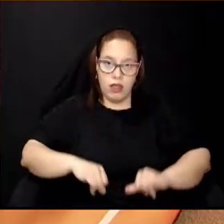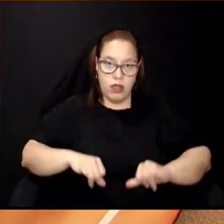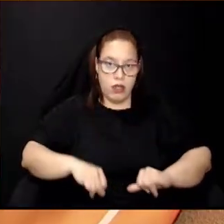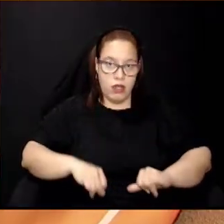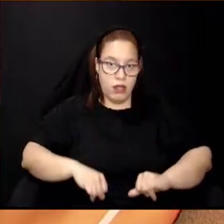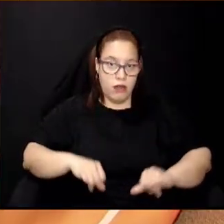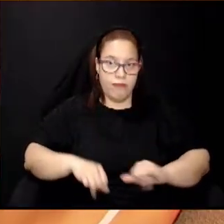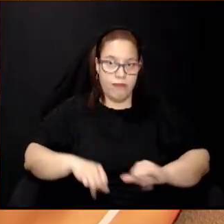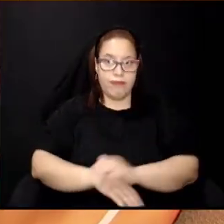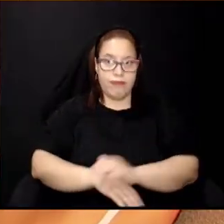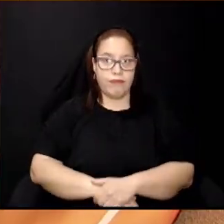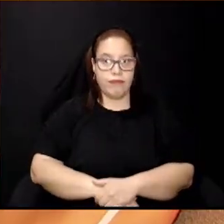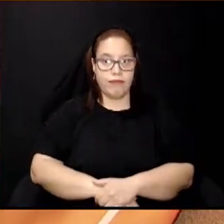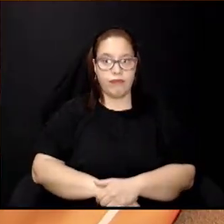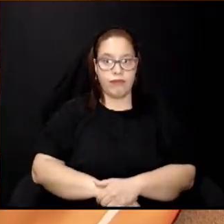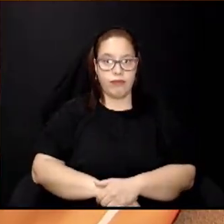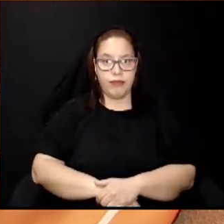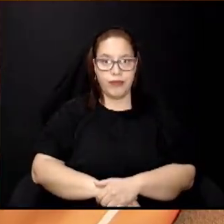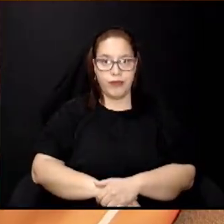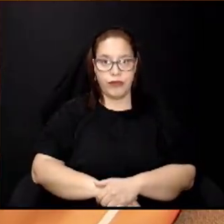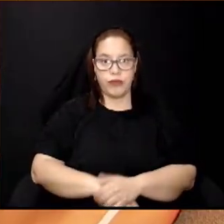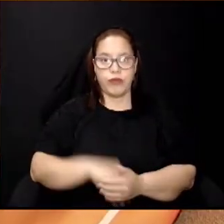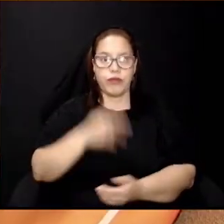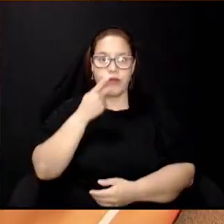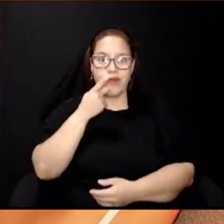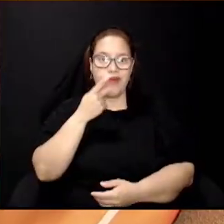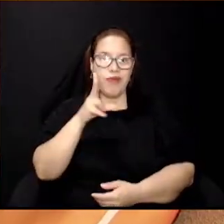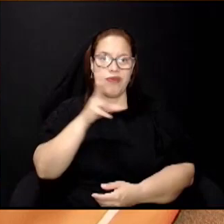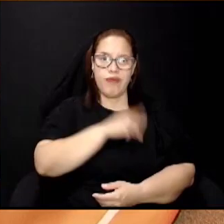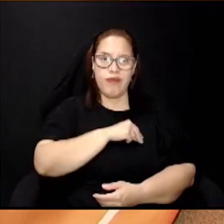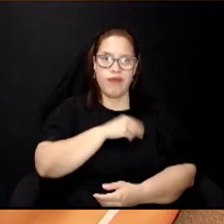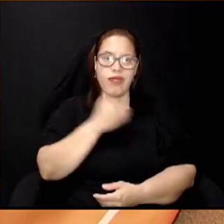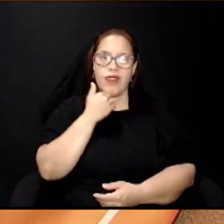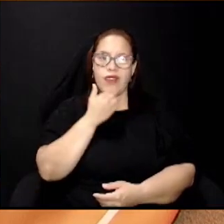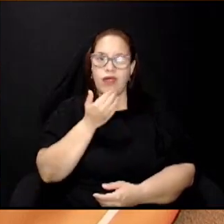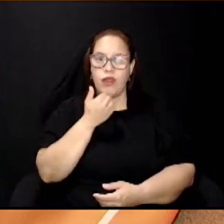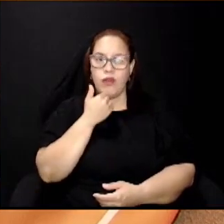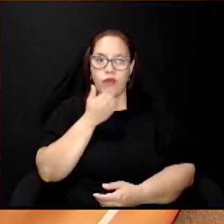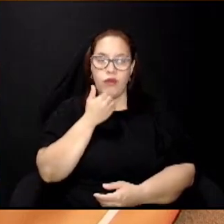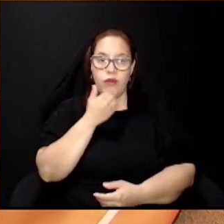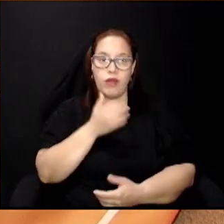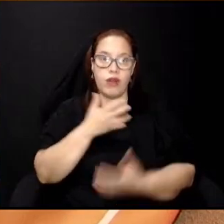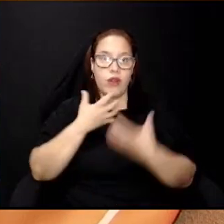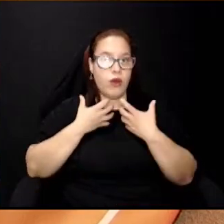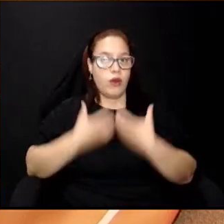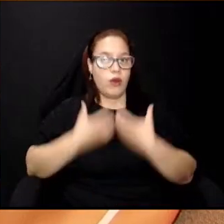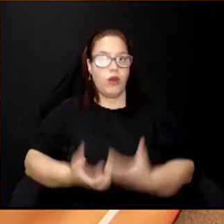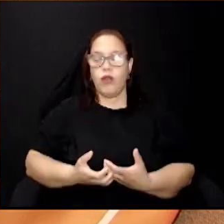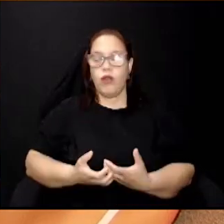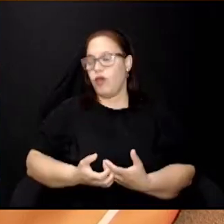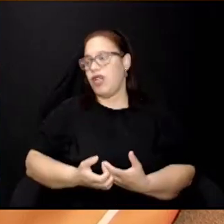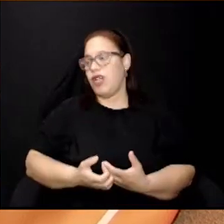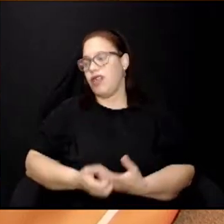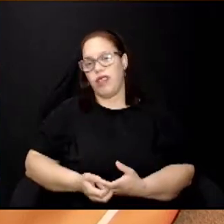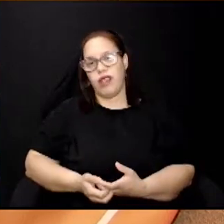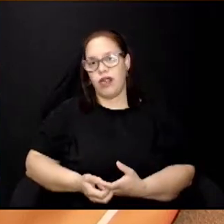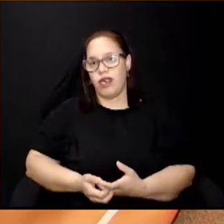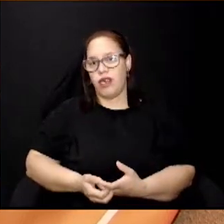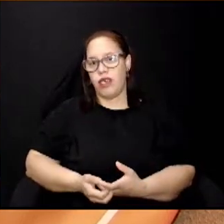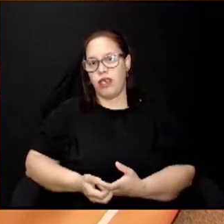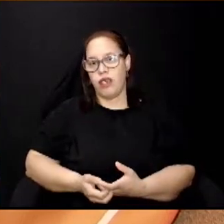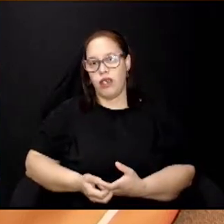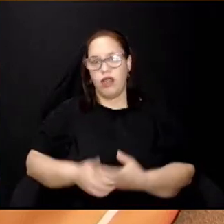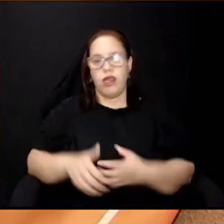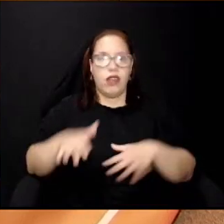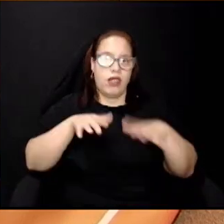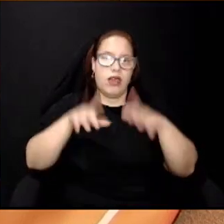alguns momentos assim que eu falava, nossa, não vai dar, não vou aguentar passar por isso, né? Então são momentos muito